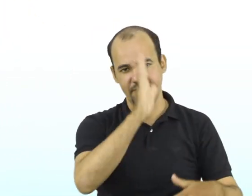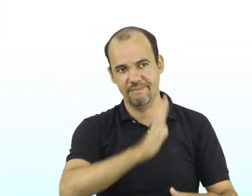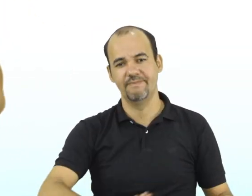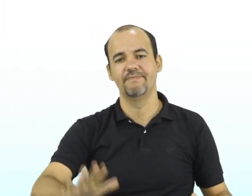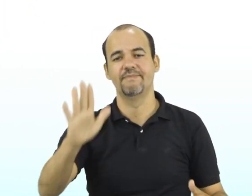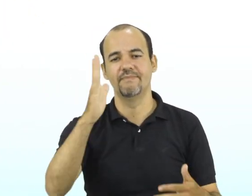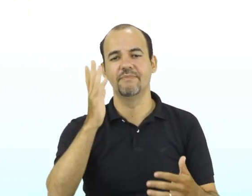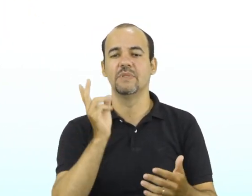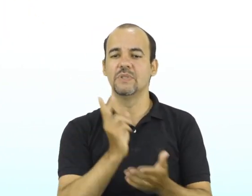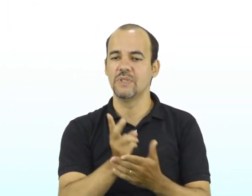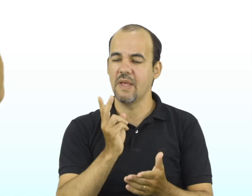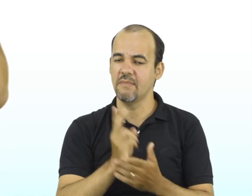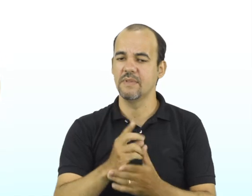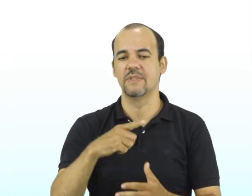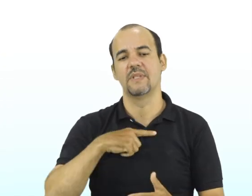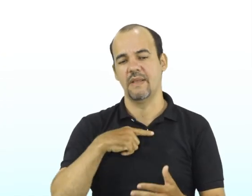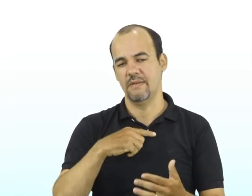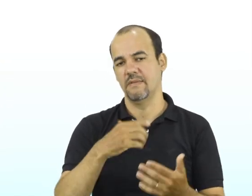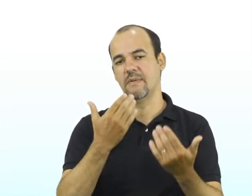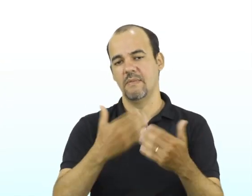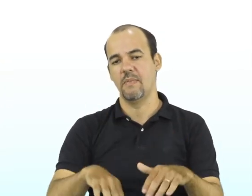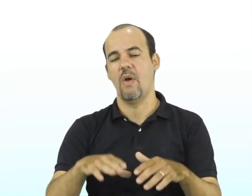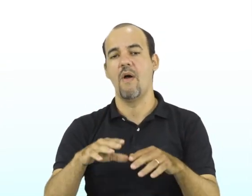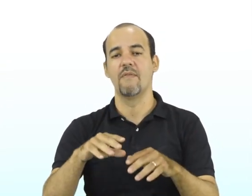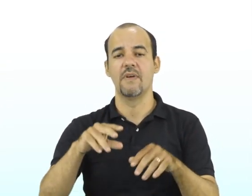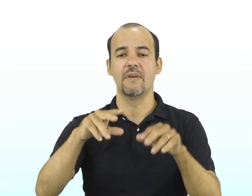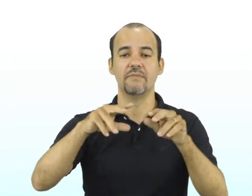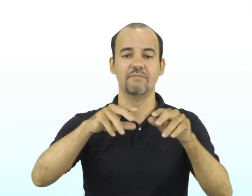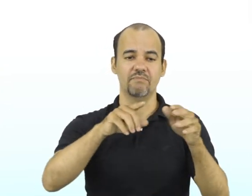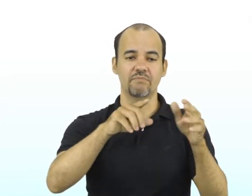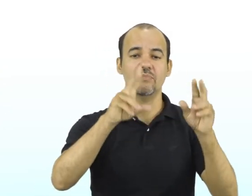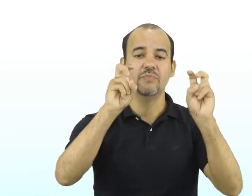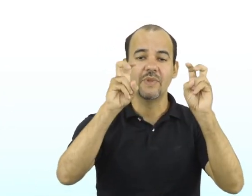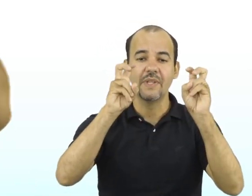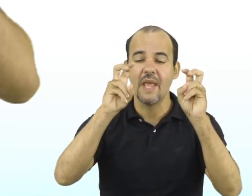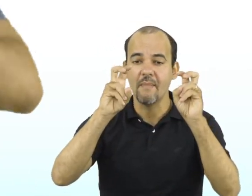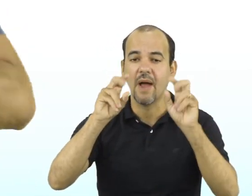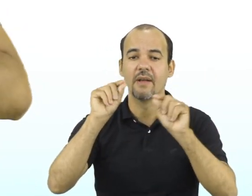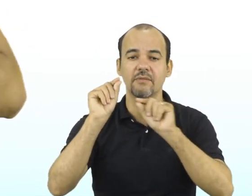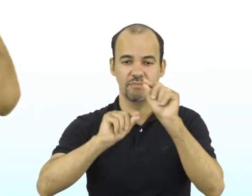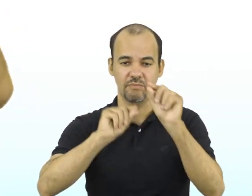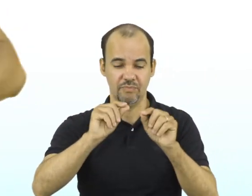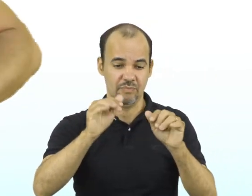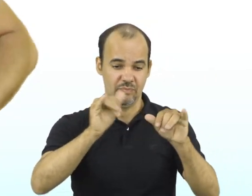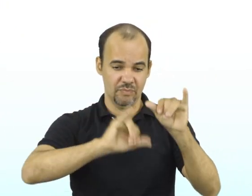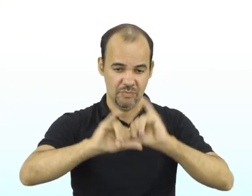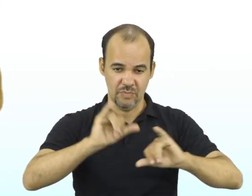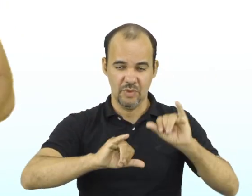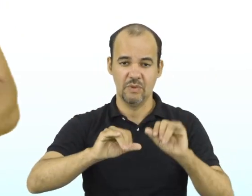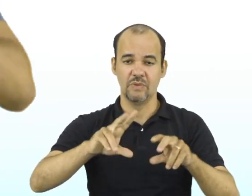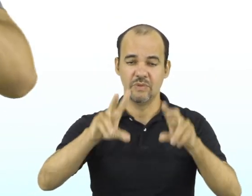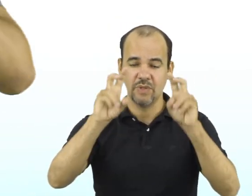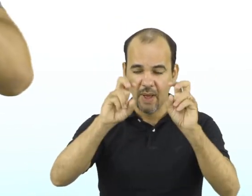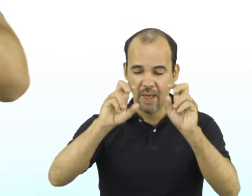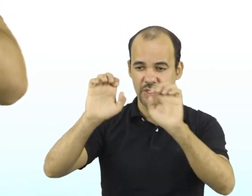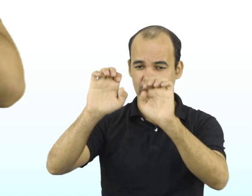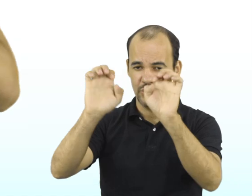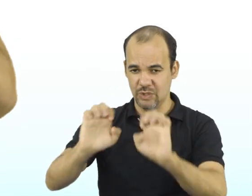Brasil. Então, como parte inicial do estudo da química, hoje nós vamos falar um pouquinho